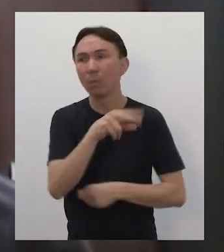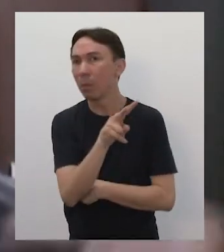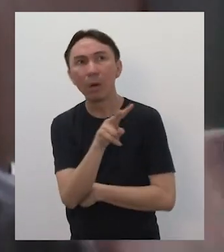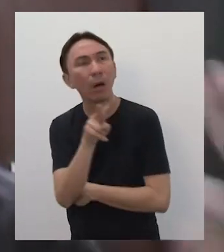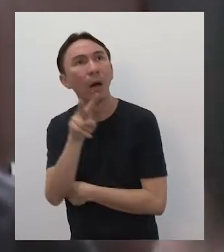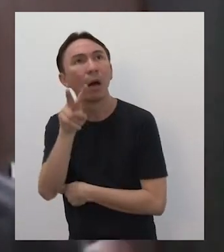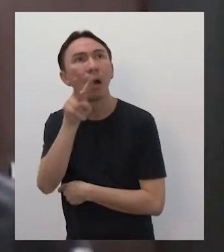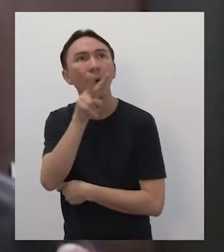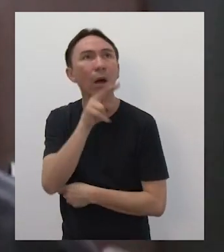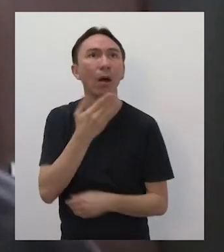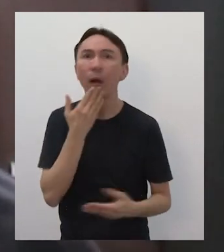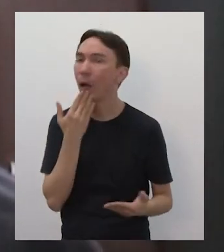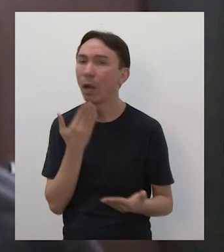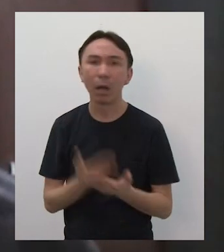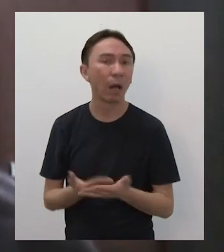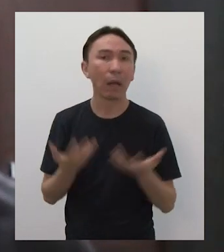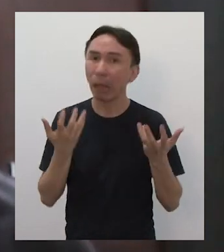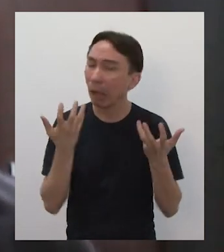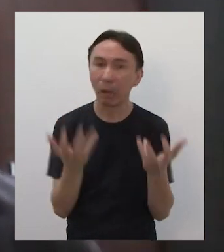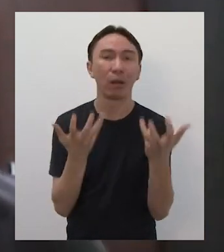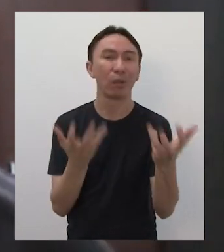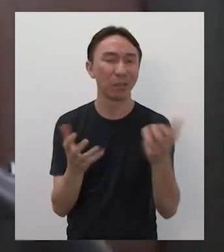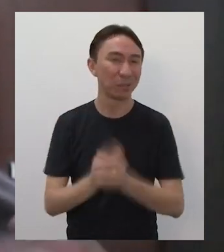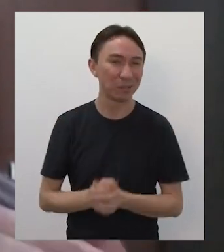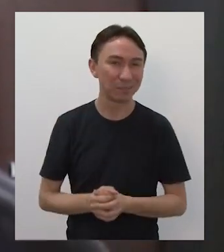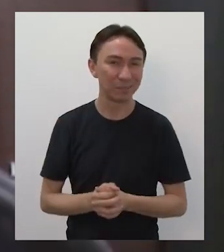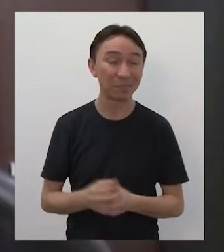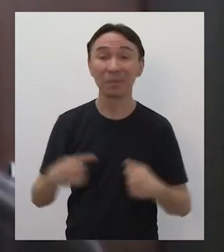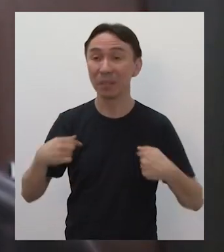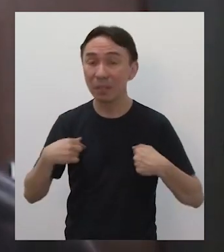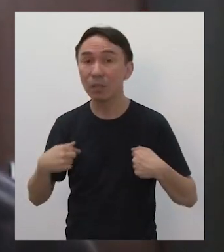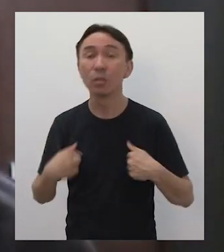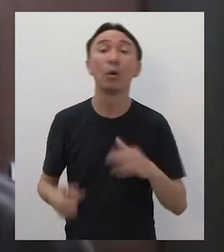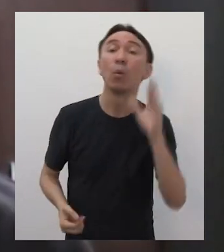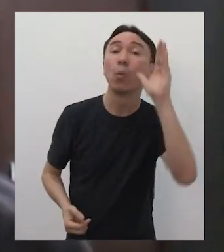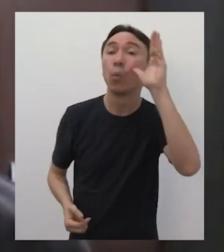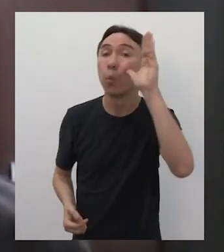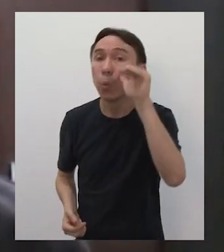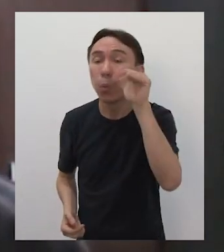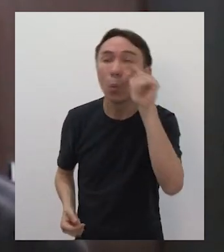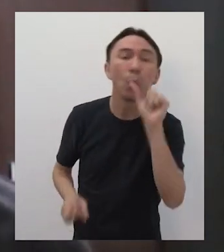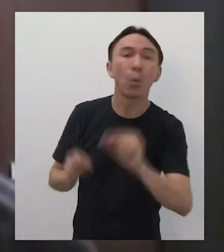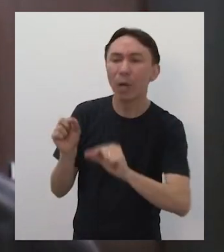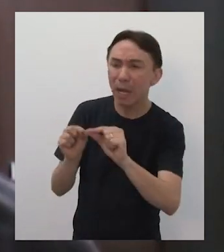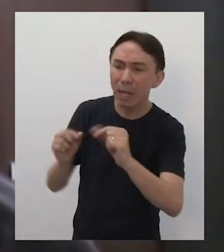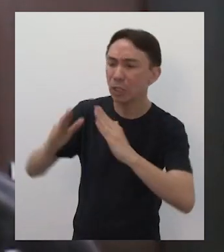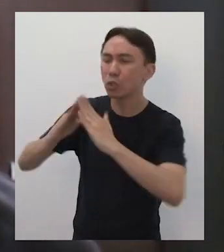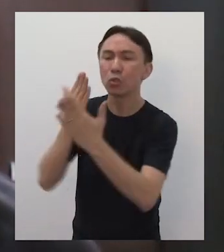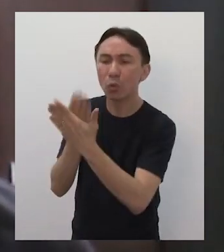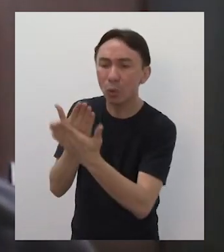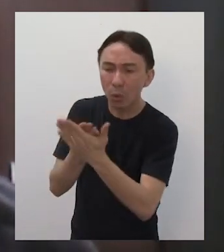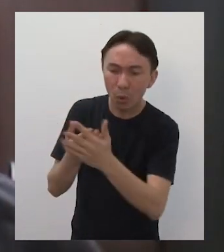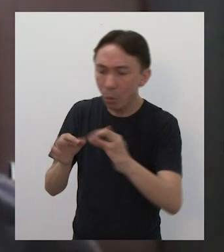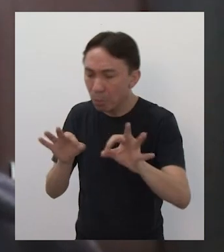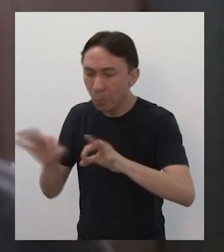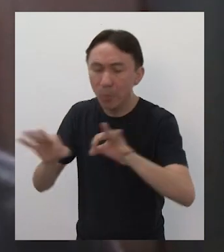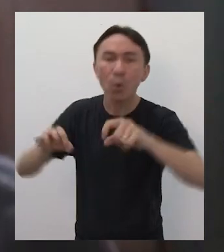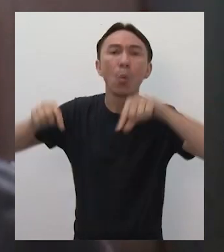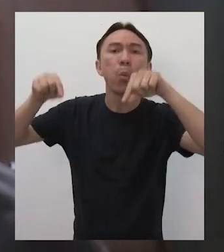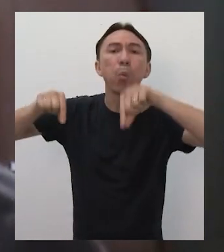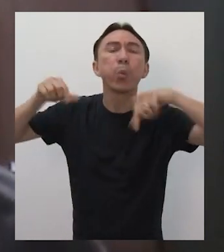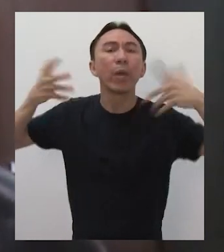tive sempre a curiosidade de como é o funcionamento dentro de uma escola. E isso aconteceu.